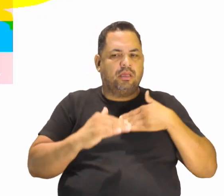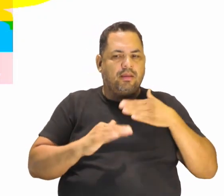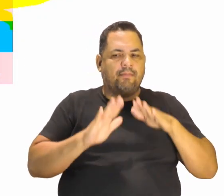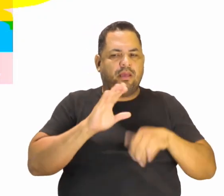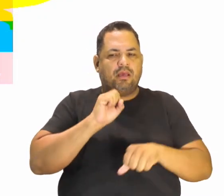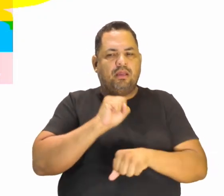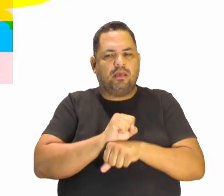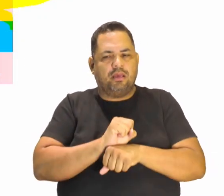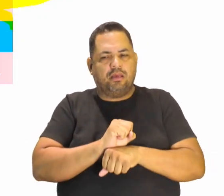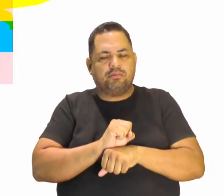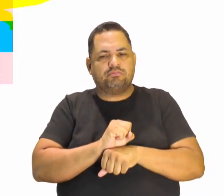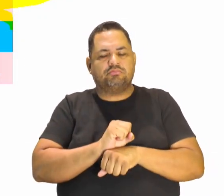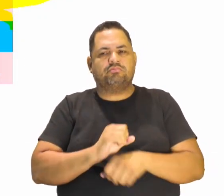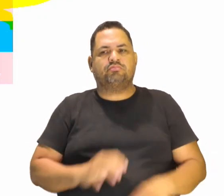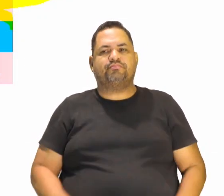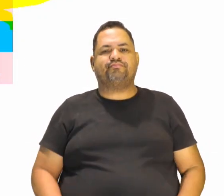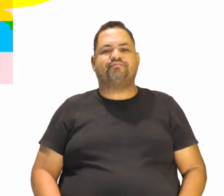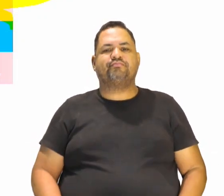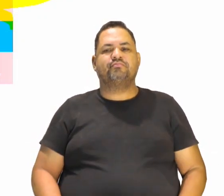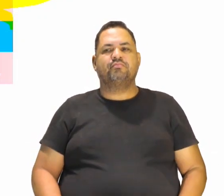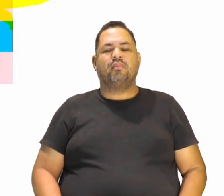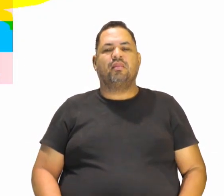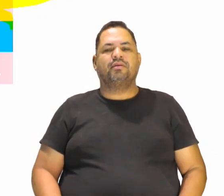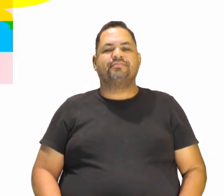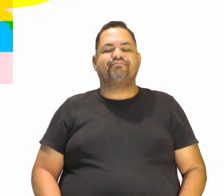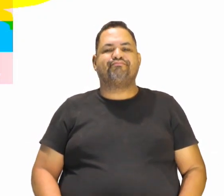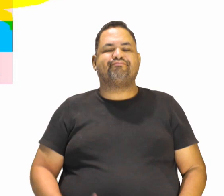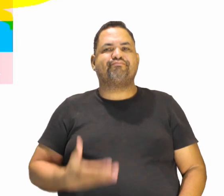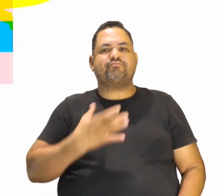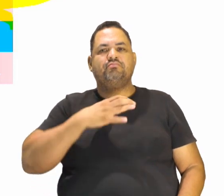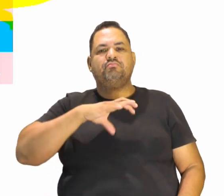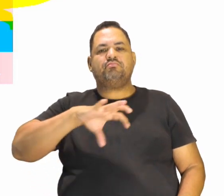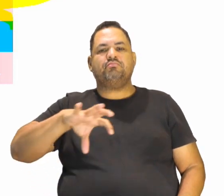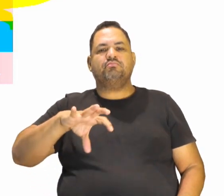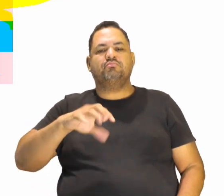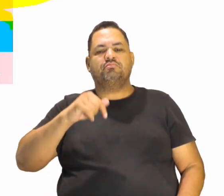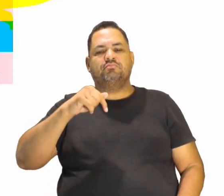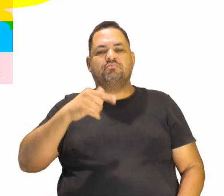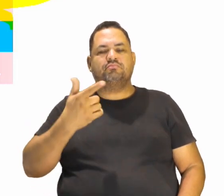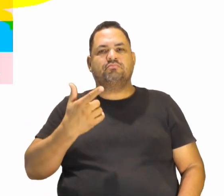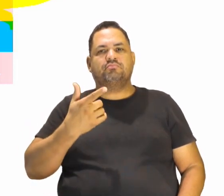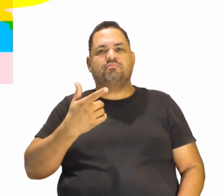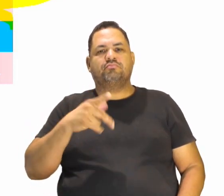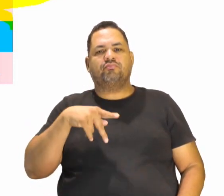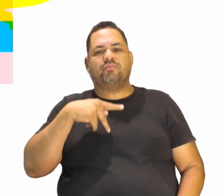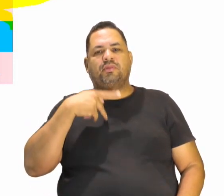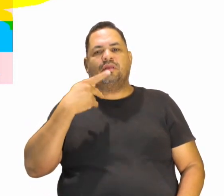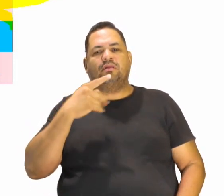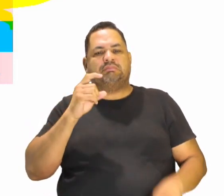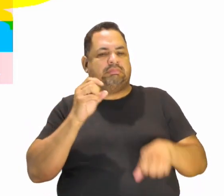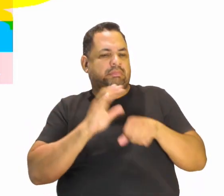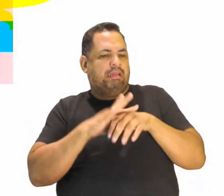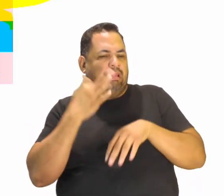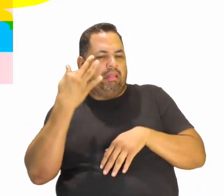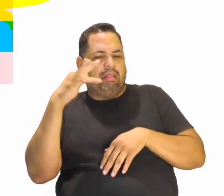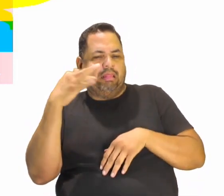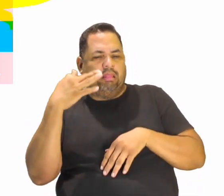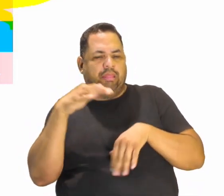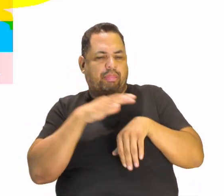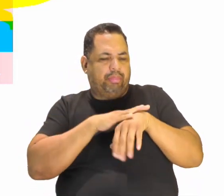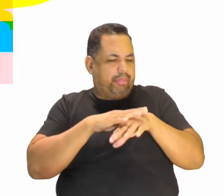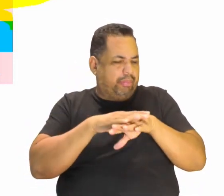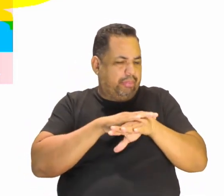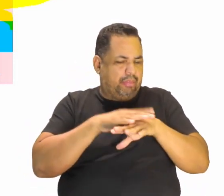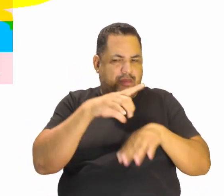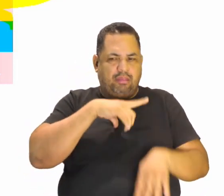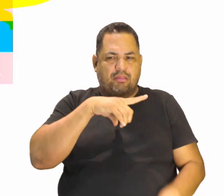parando, certo? Não quero aqui que você fique aí machucado, lesionado ou